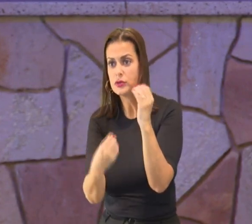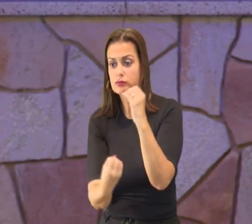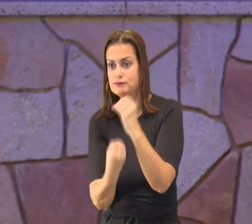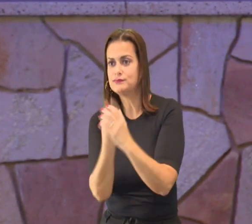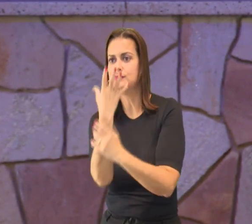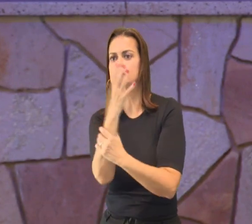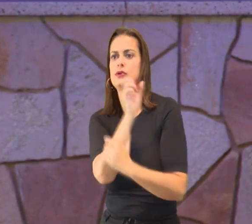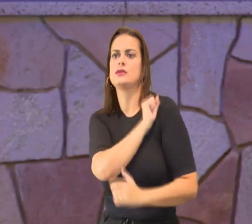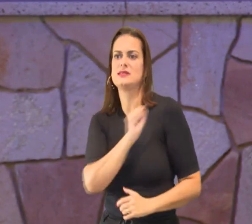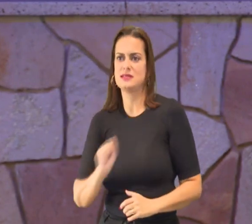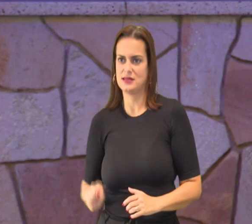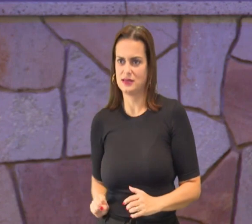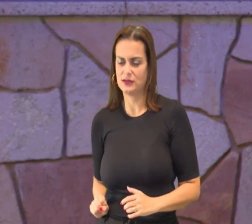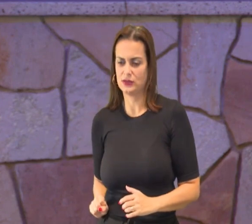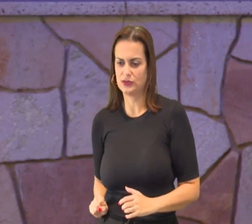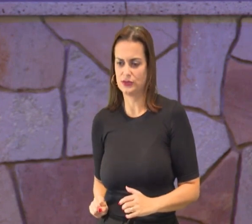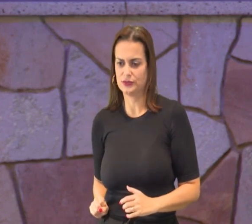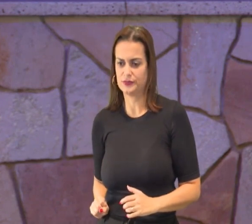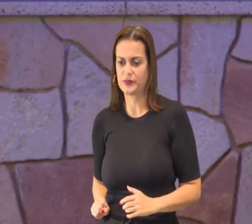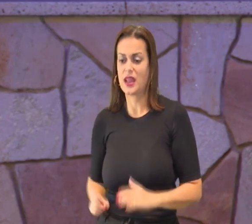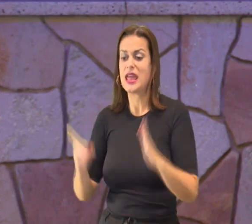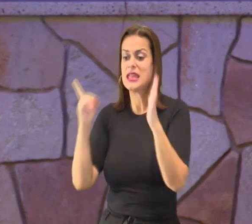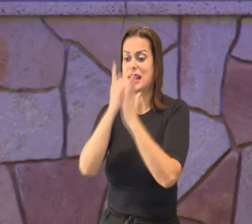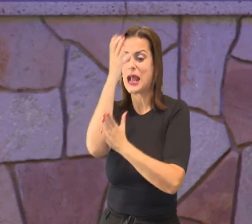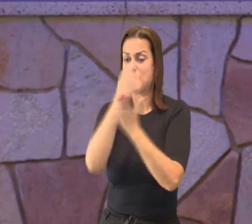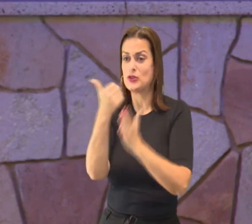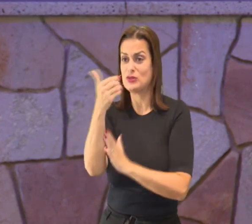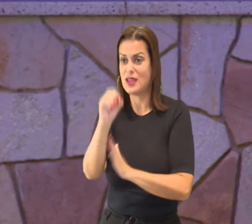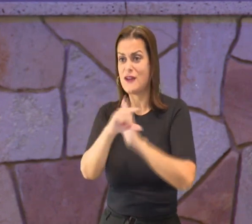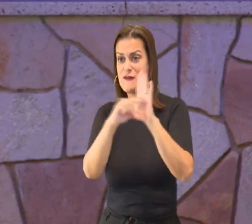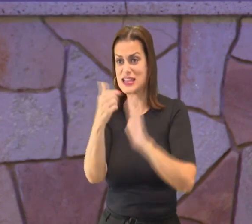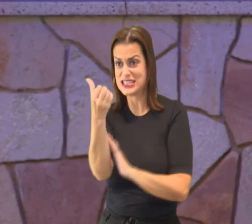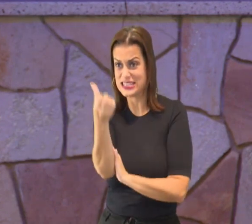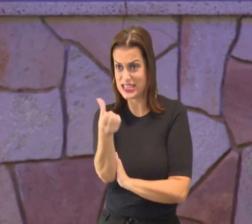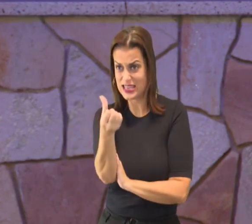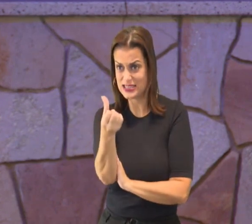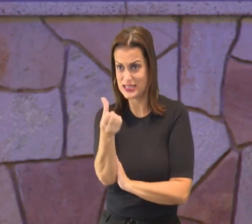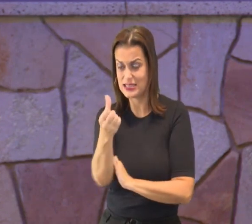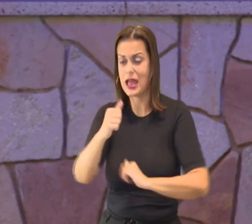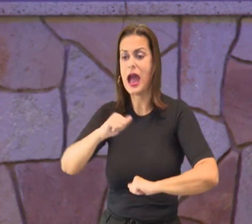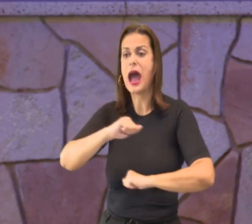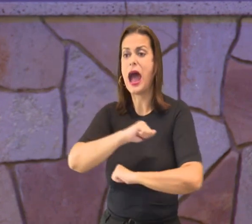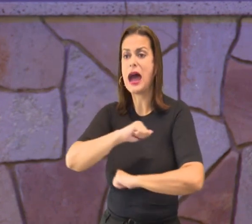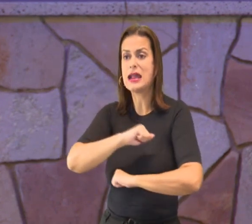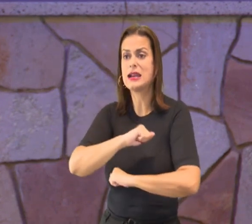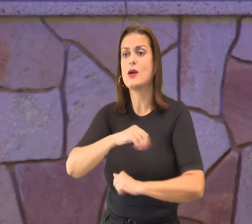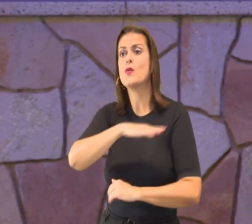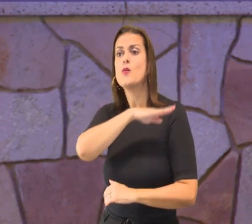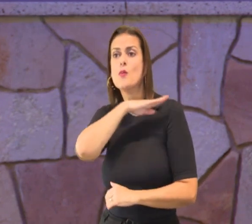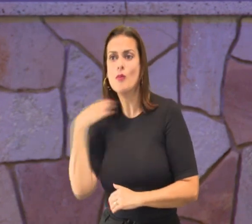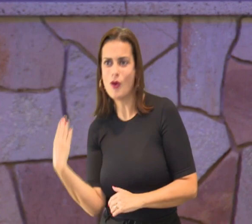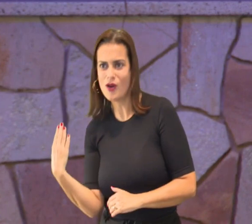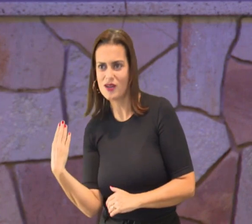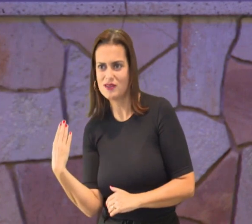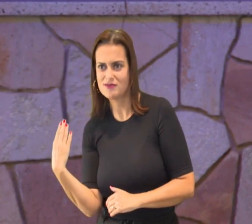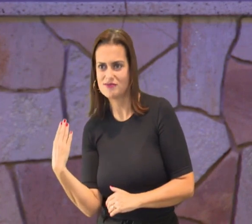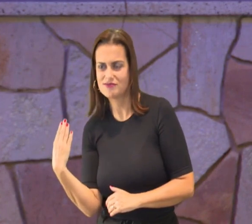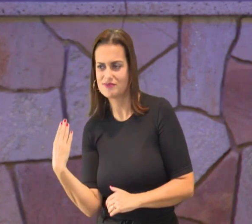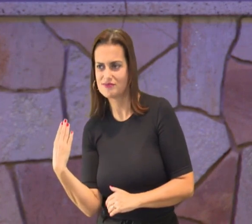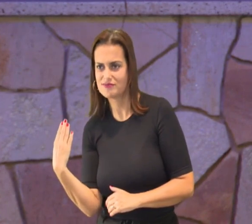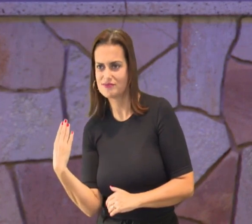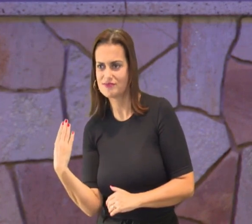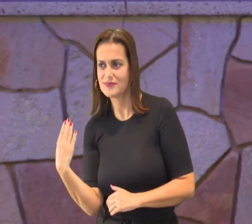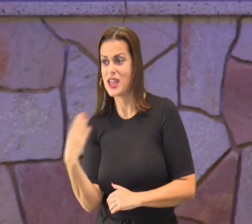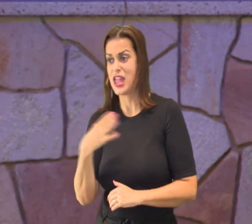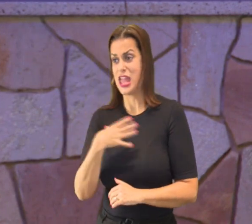sacerdócio. Deuteronômio capítulo 10, verso 6, Arão falece, Arão morre, e